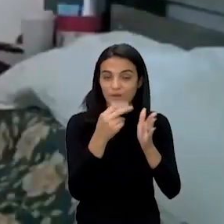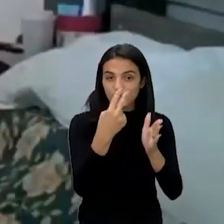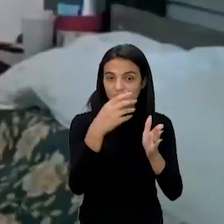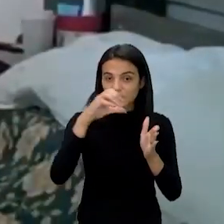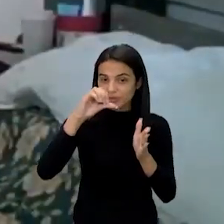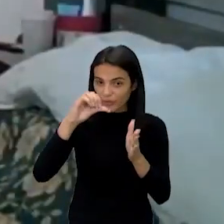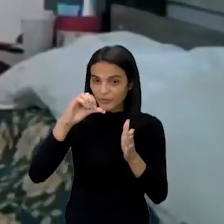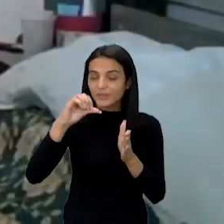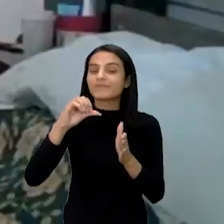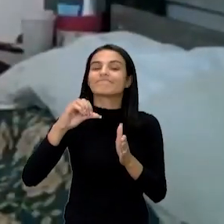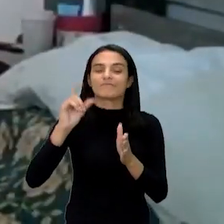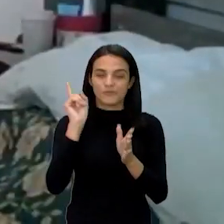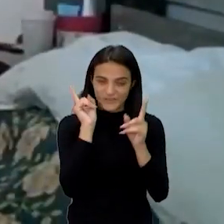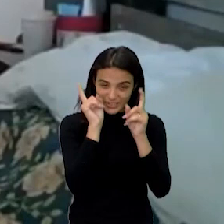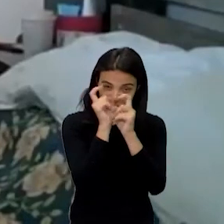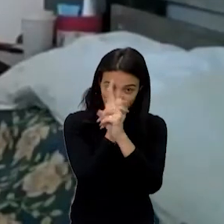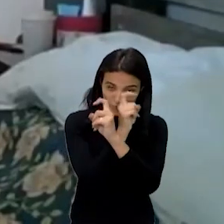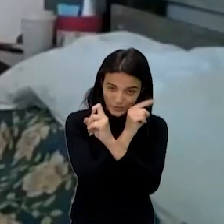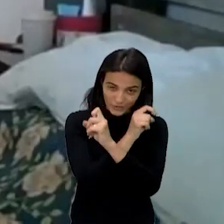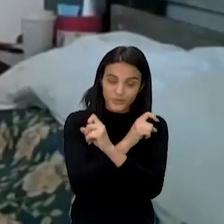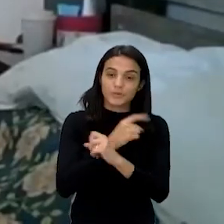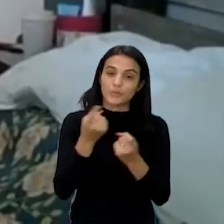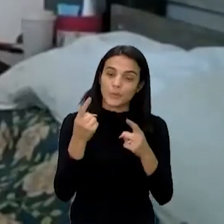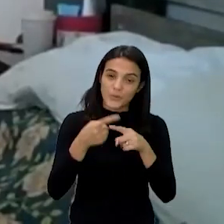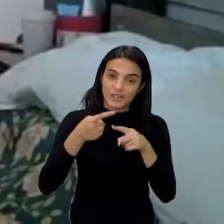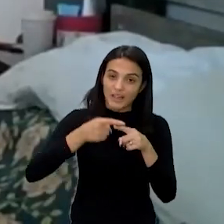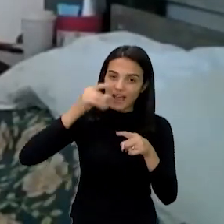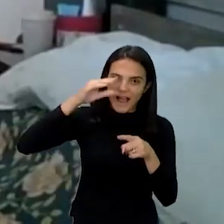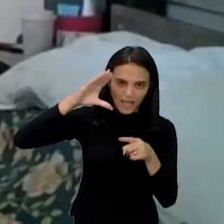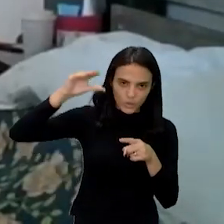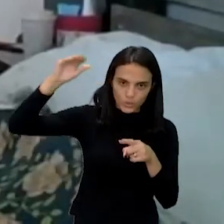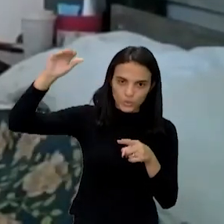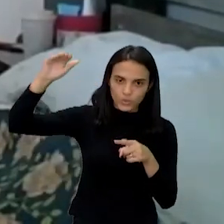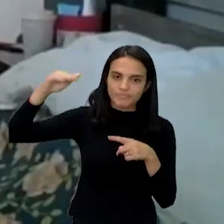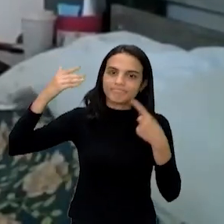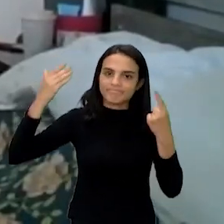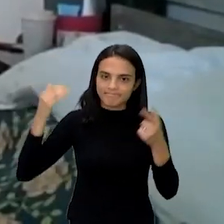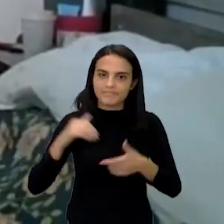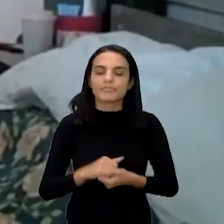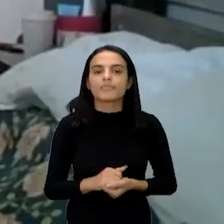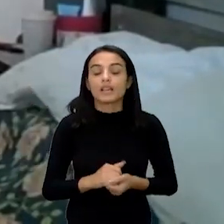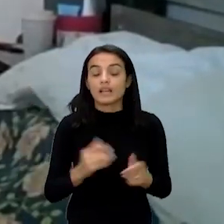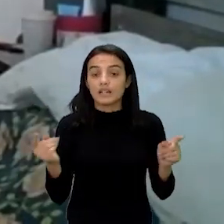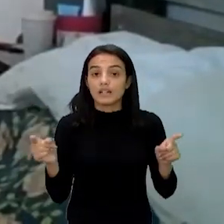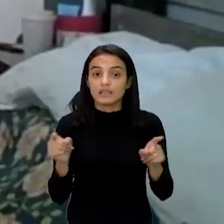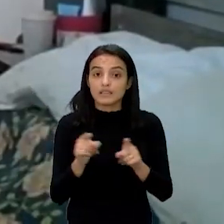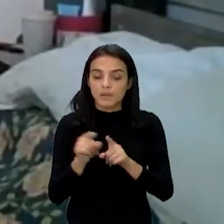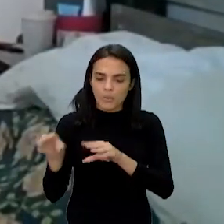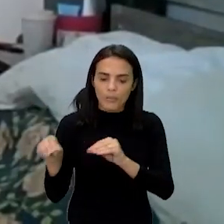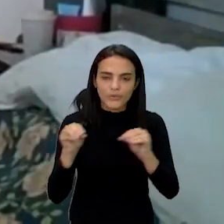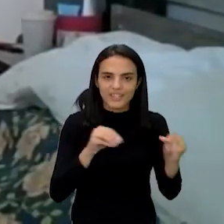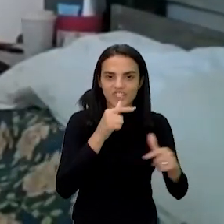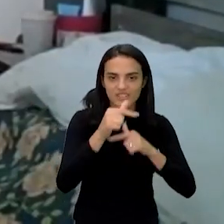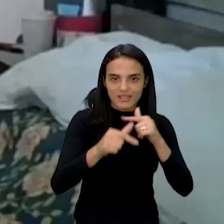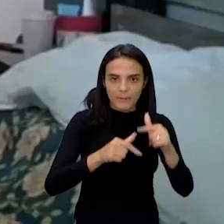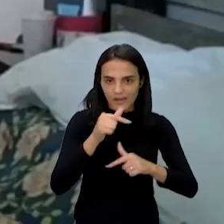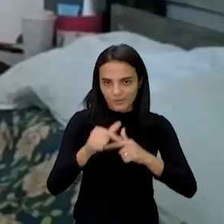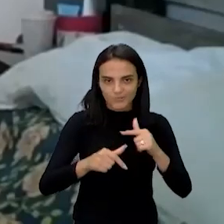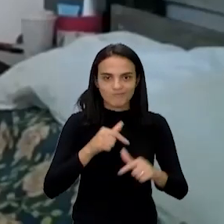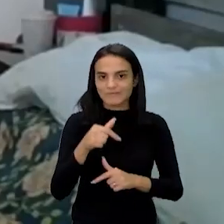fase adulta, e aí muda os ambientes, e aí eu passei por 13 empresas diferentes, mudei de emprego 13 vezes.